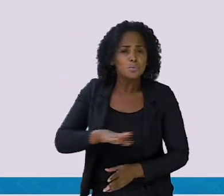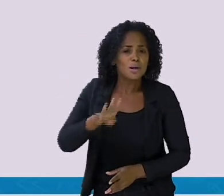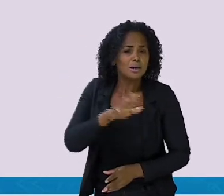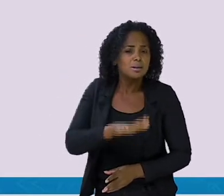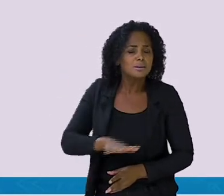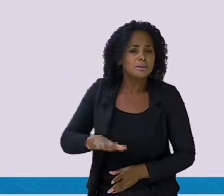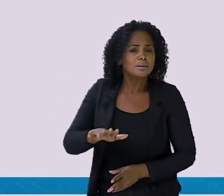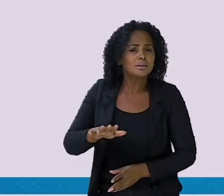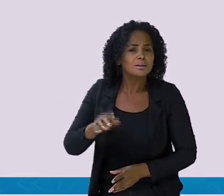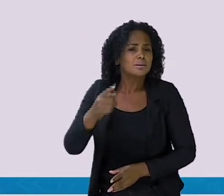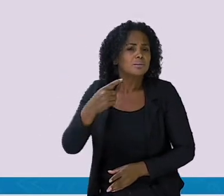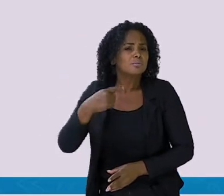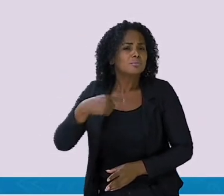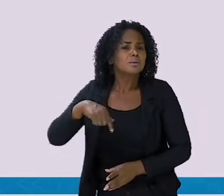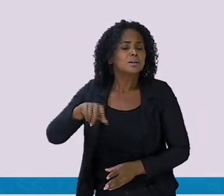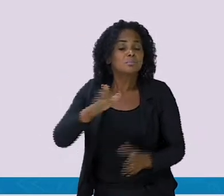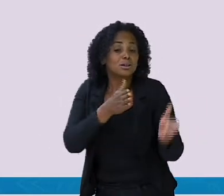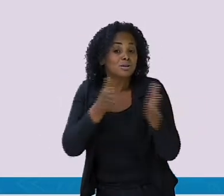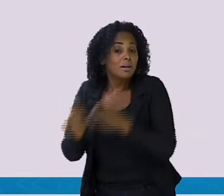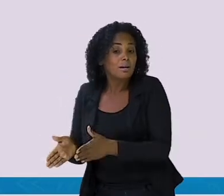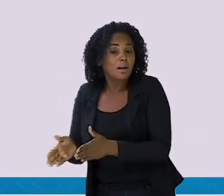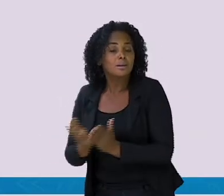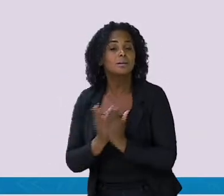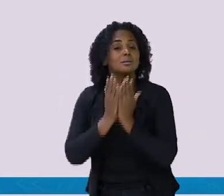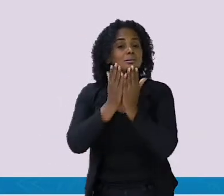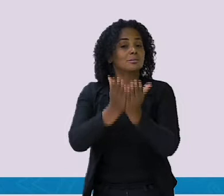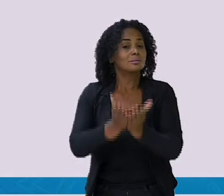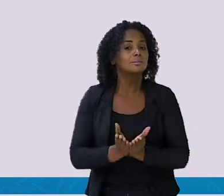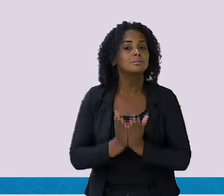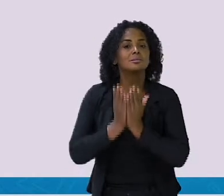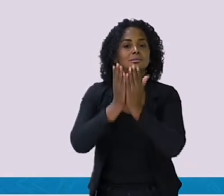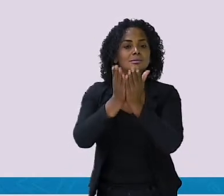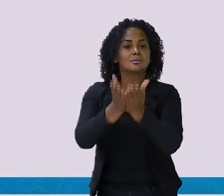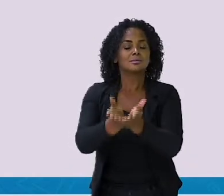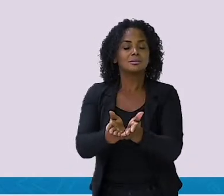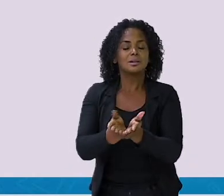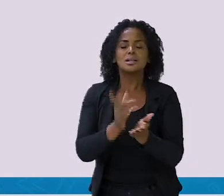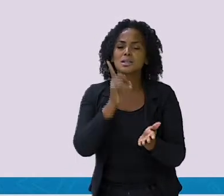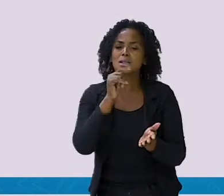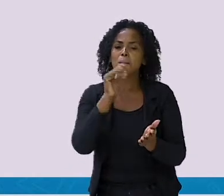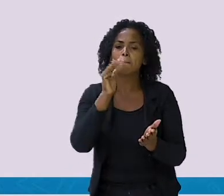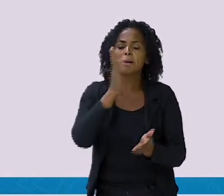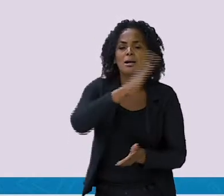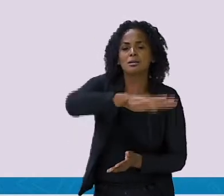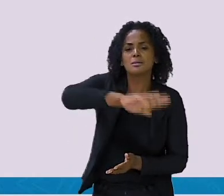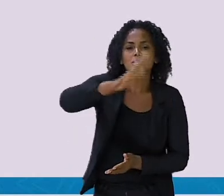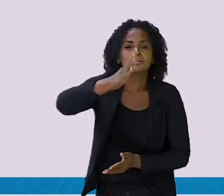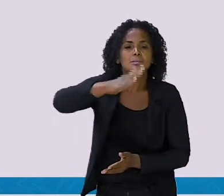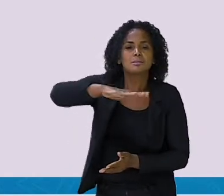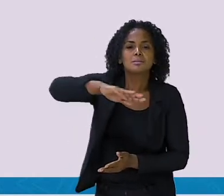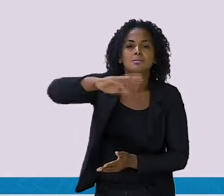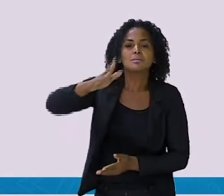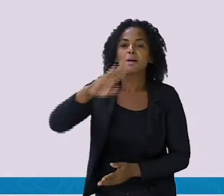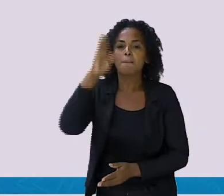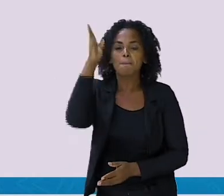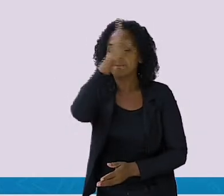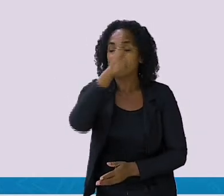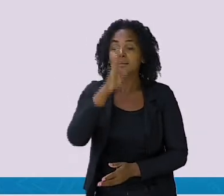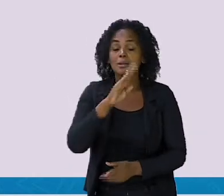portugueses. Sempre se divertindo e viajando pela história, Luana participa